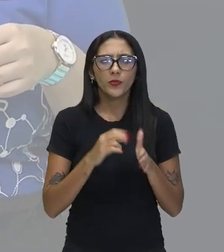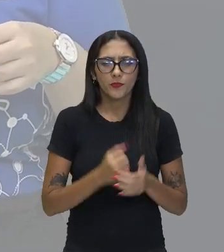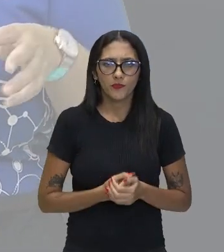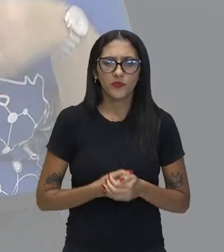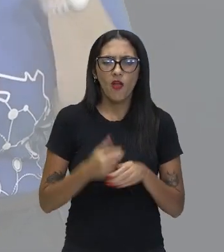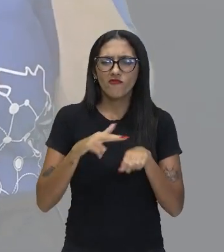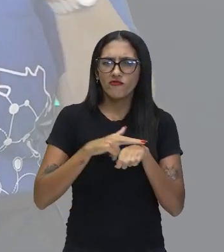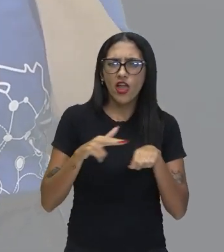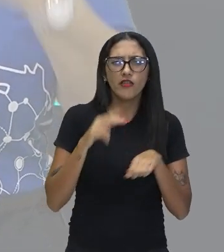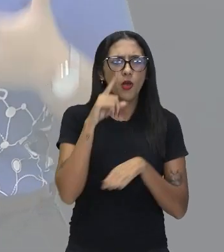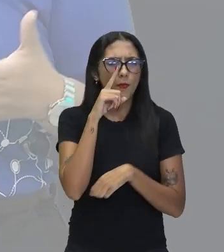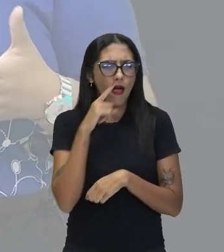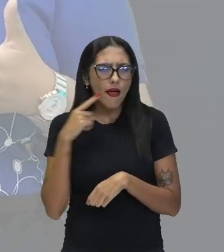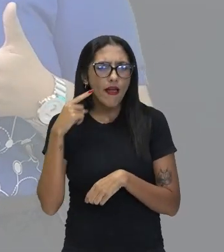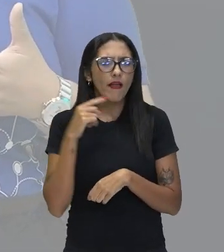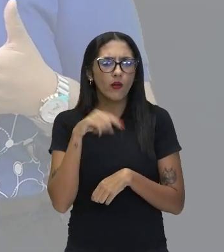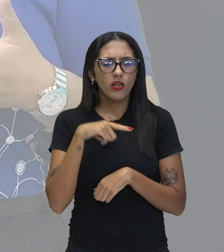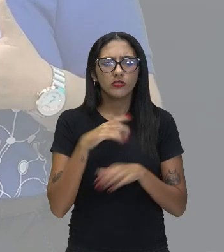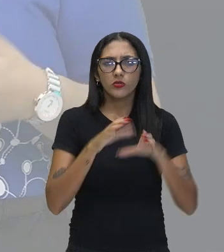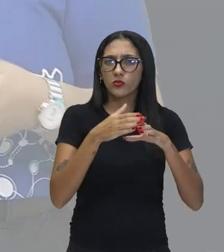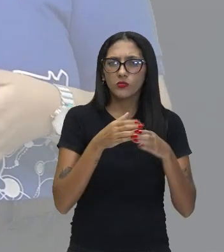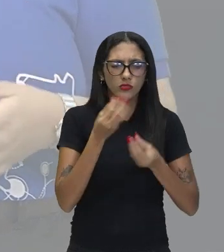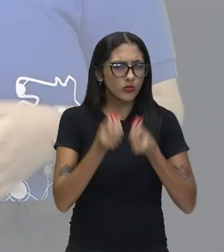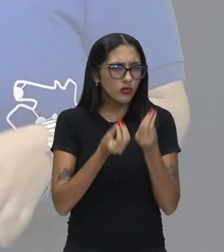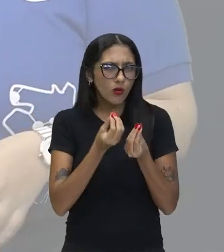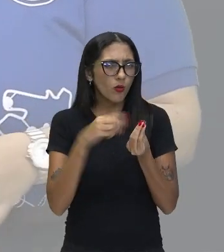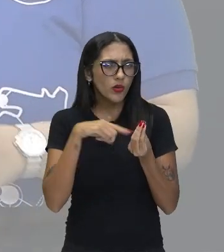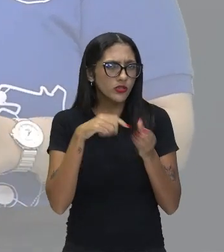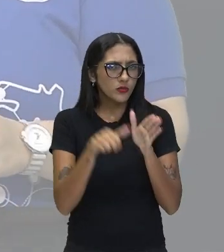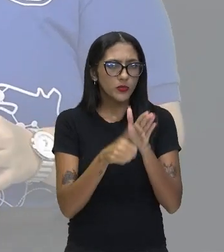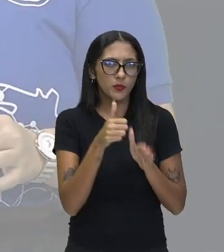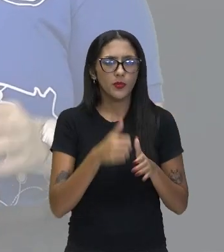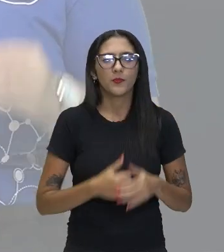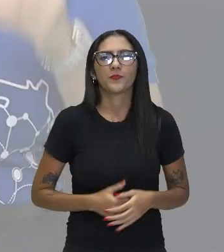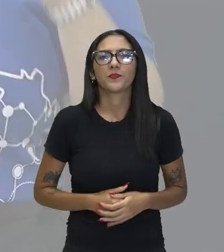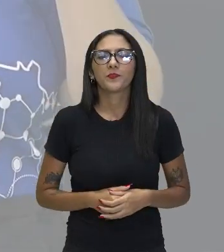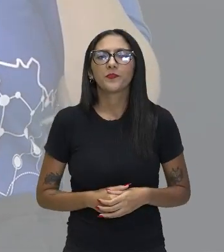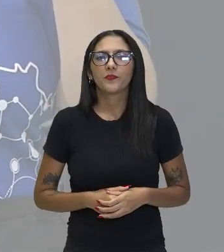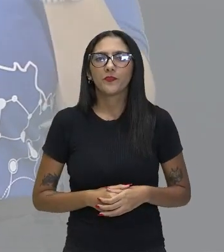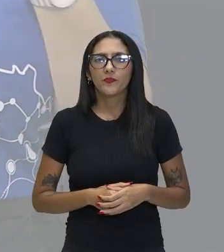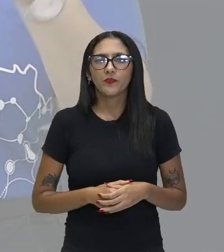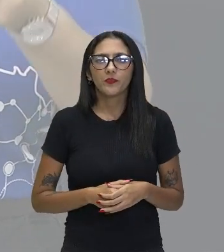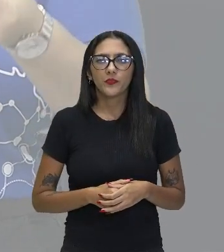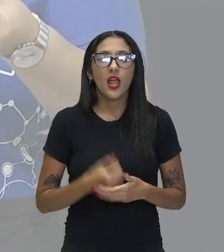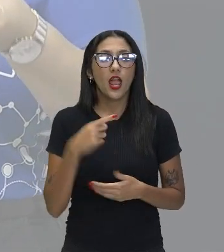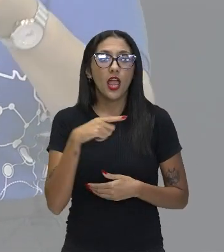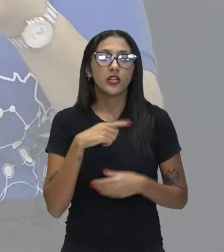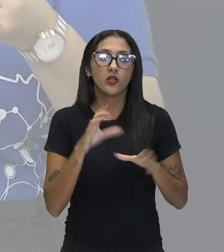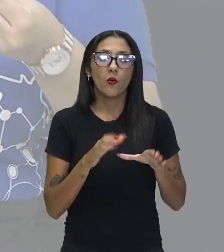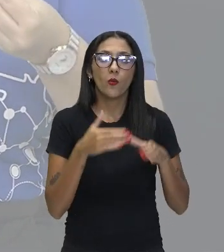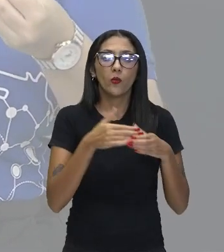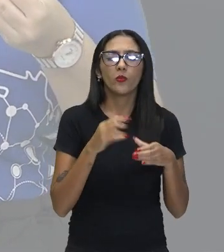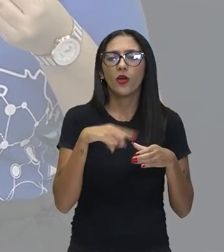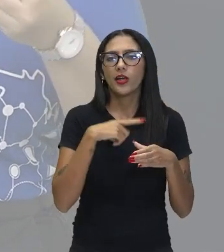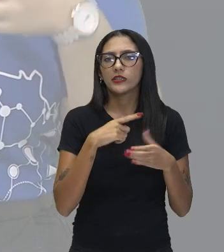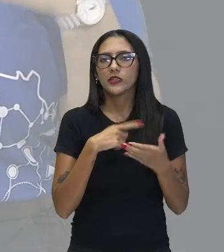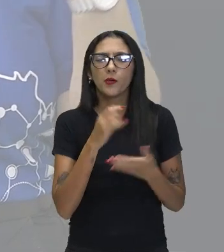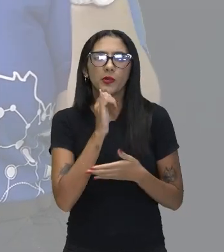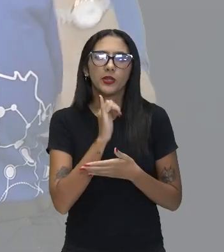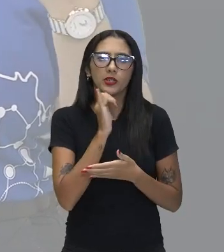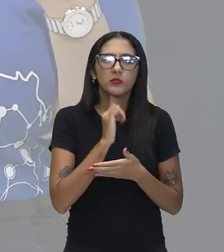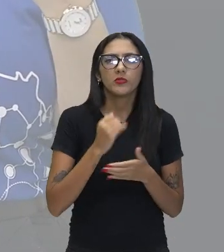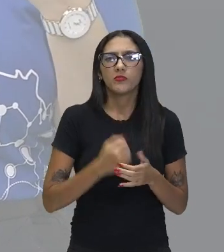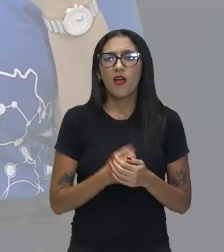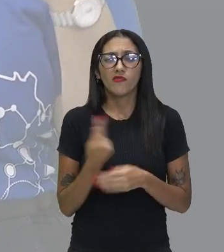e Amarelo. E como é que era esse Movimento Verde e Amarelo? Olhem só. Era a ala mais conservadora desse movimento,